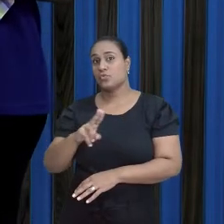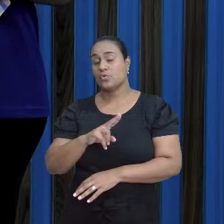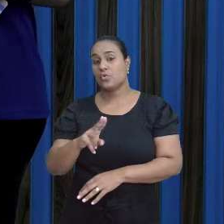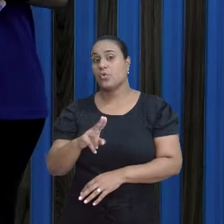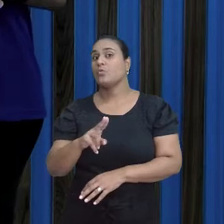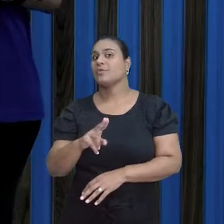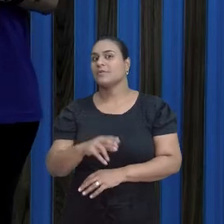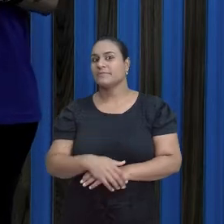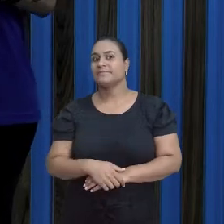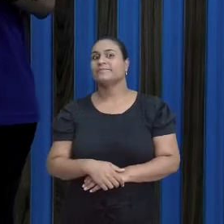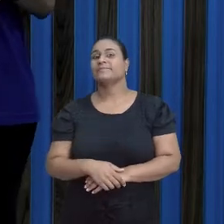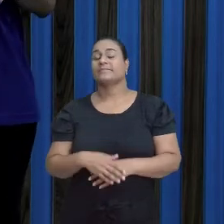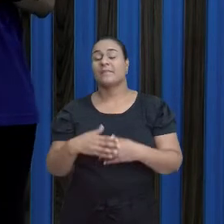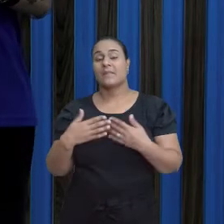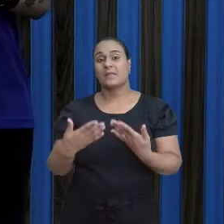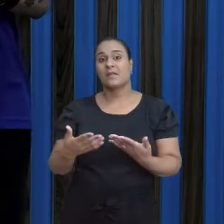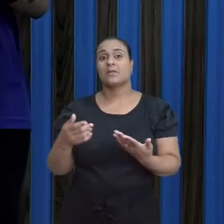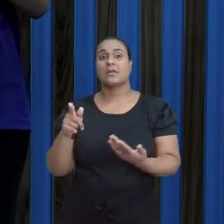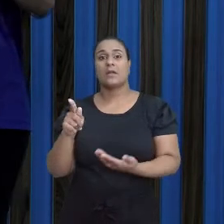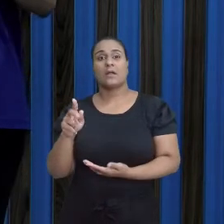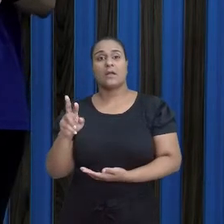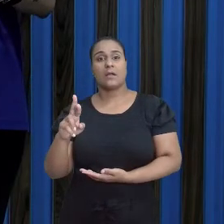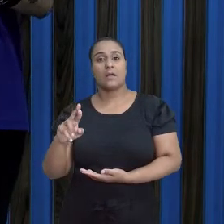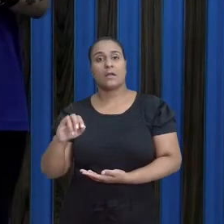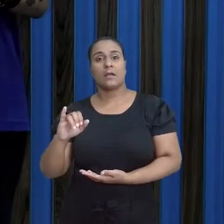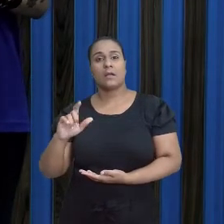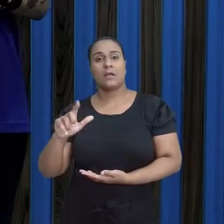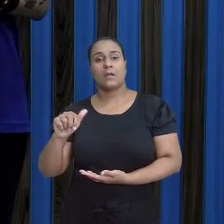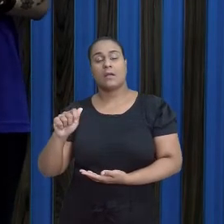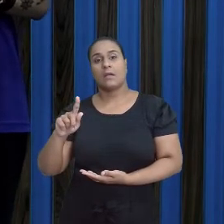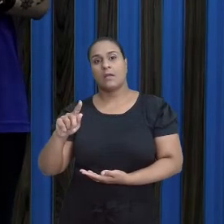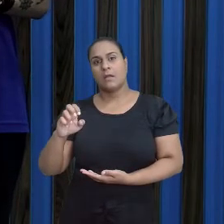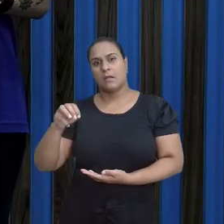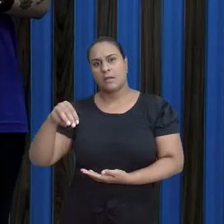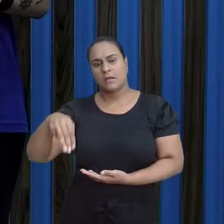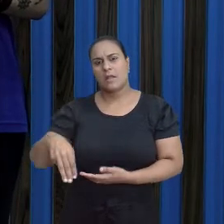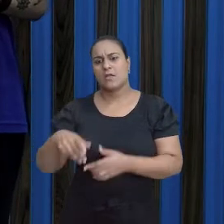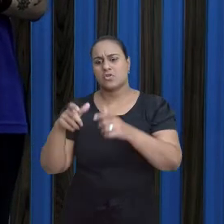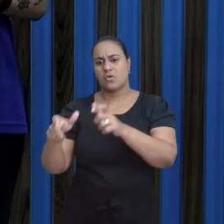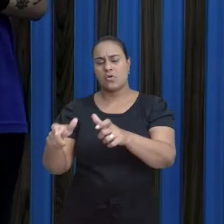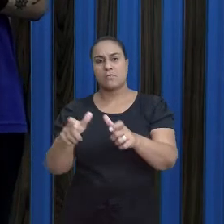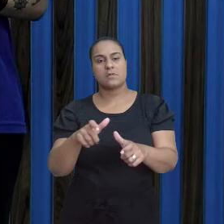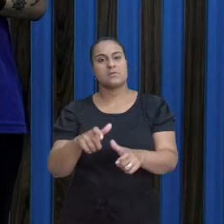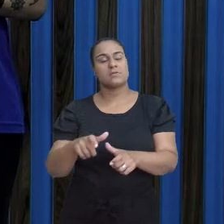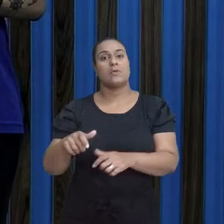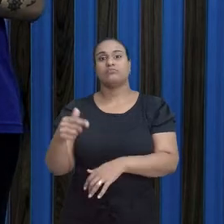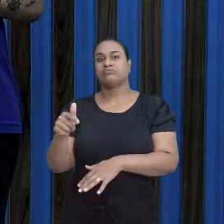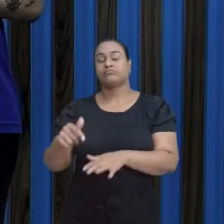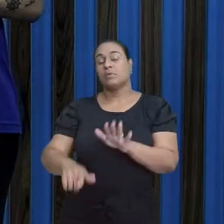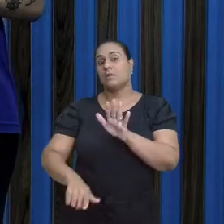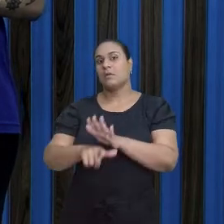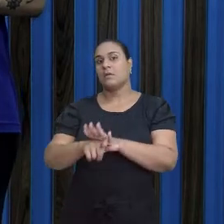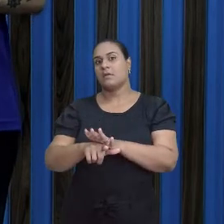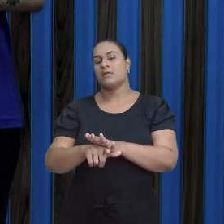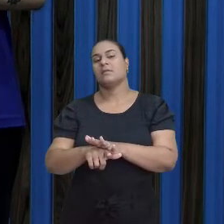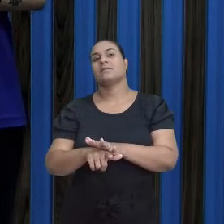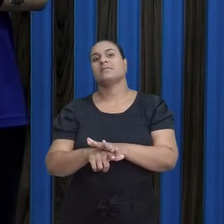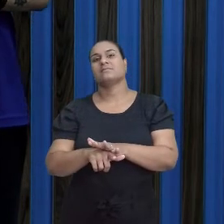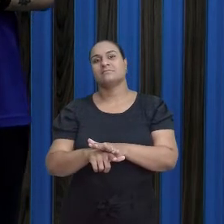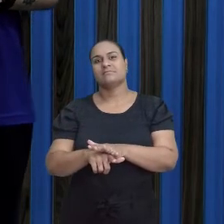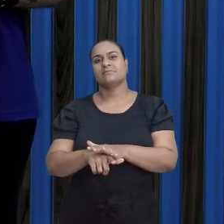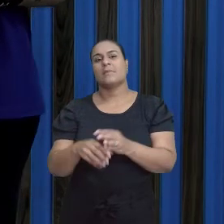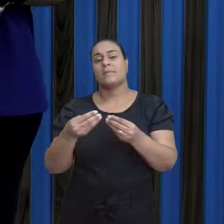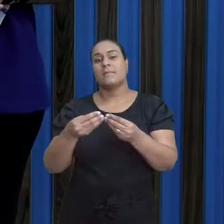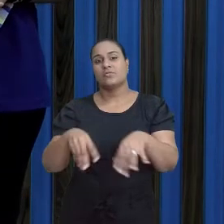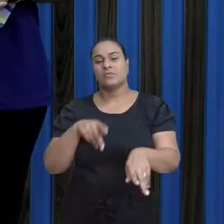e essa questão da grilagem, de ocupação de terras ilegais, afeta também a esses povos.